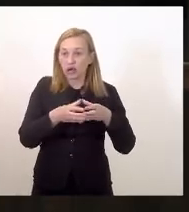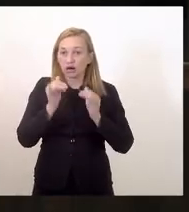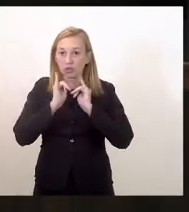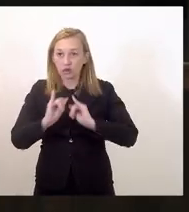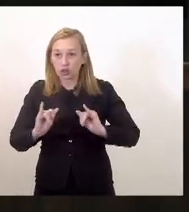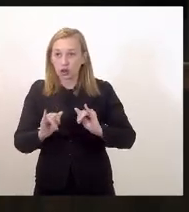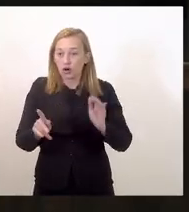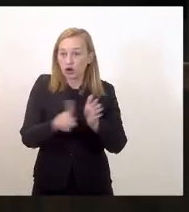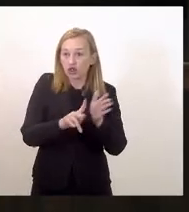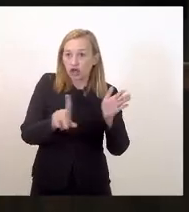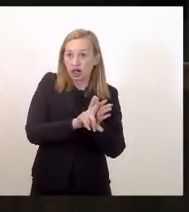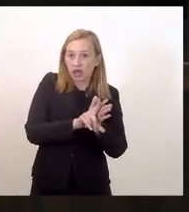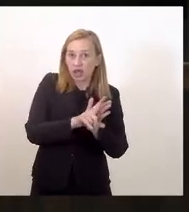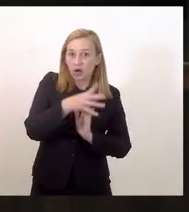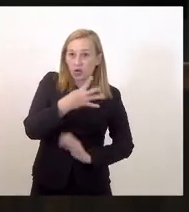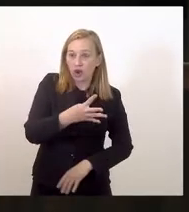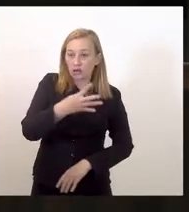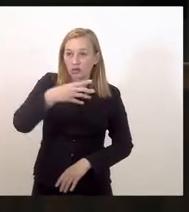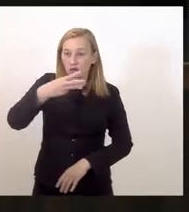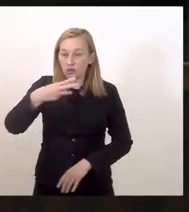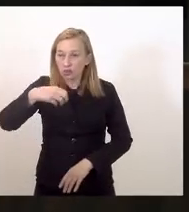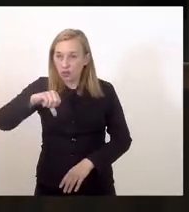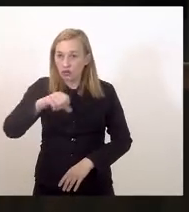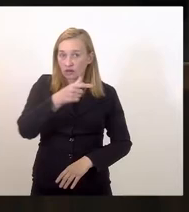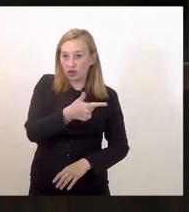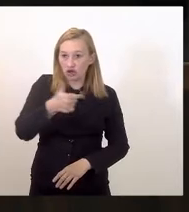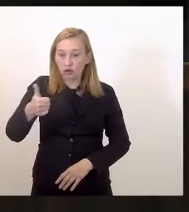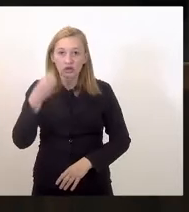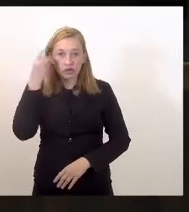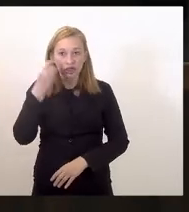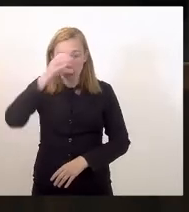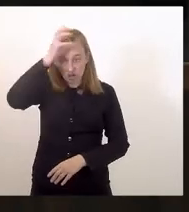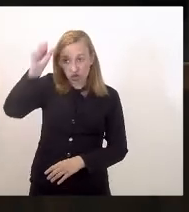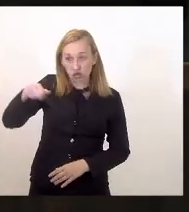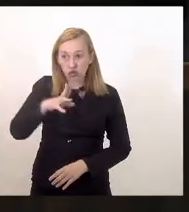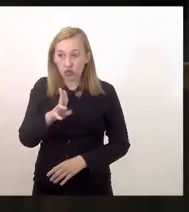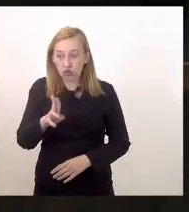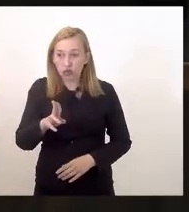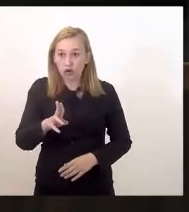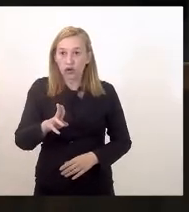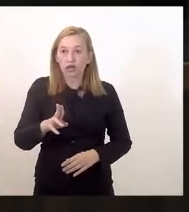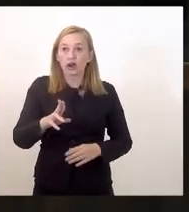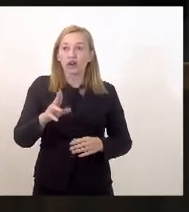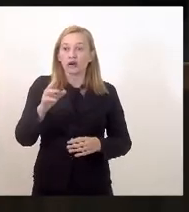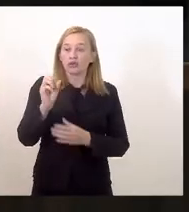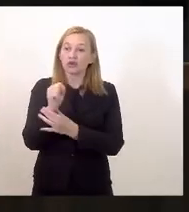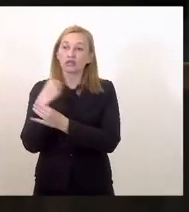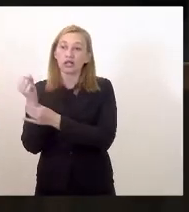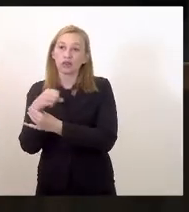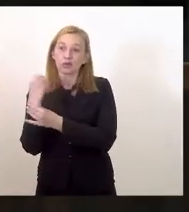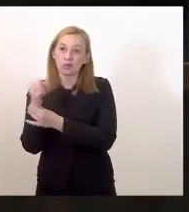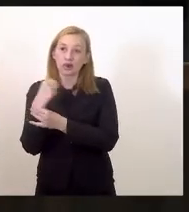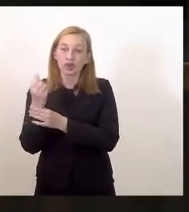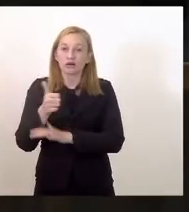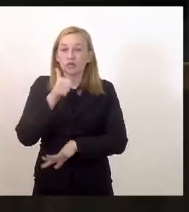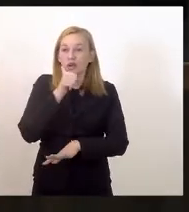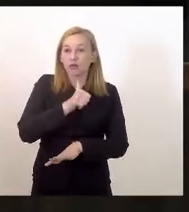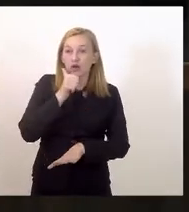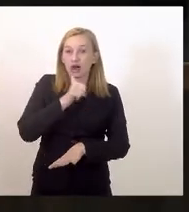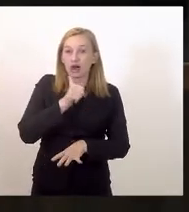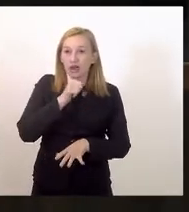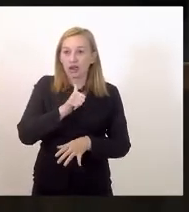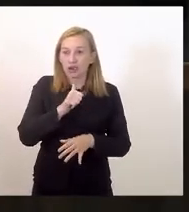Anuncio o projeto de lei 4.009, de 21, de autoria da deputada Tia Ju, que dispõe sobre a fisioterapia de reabilitação para mulheres